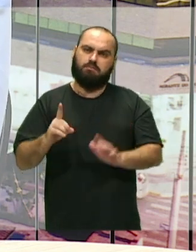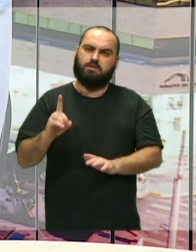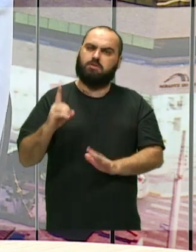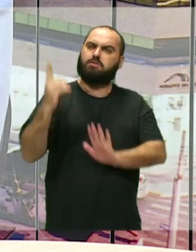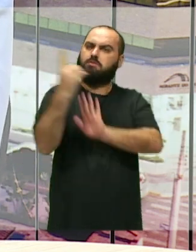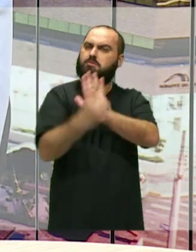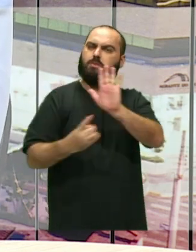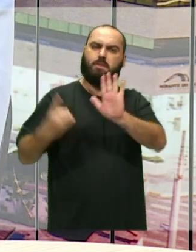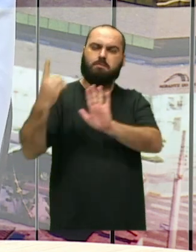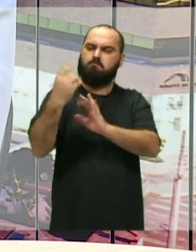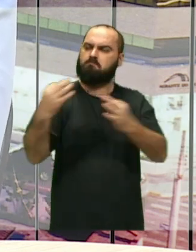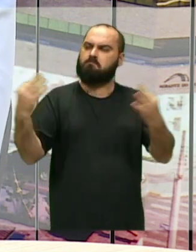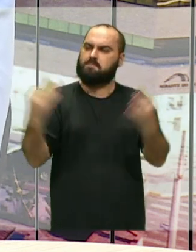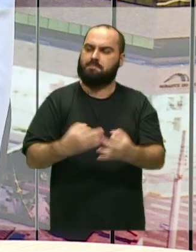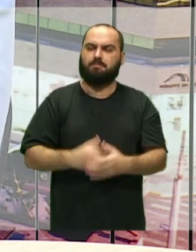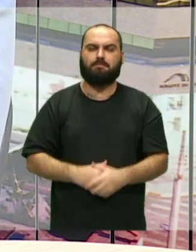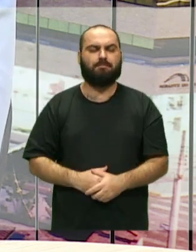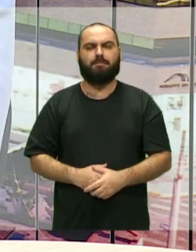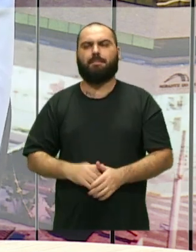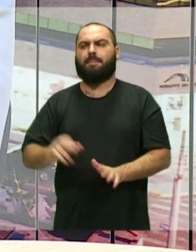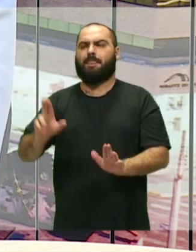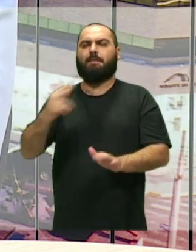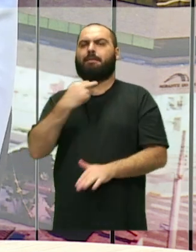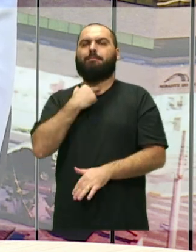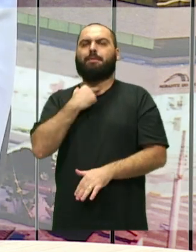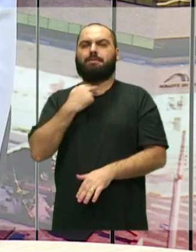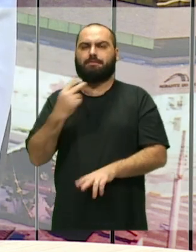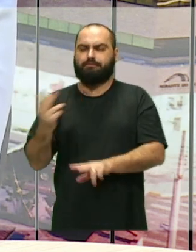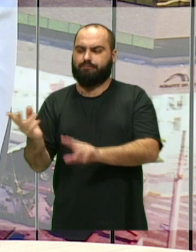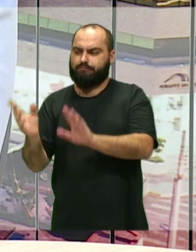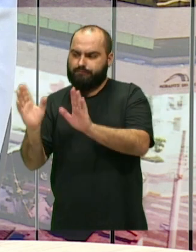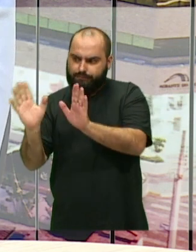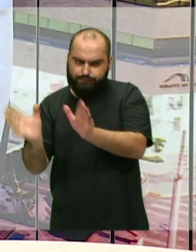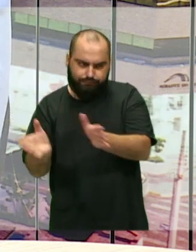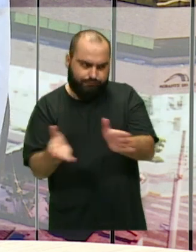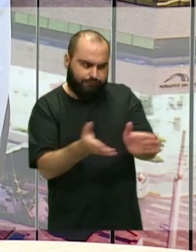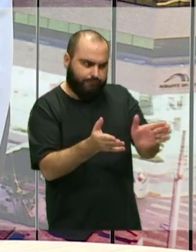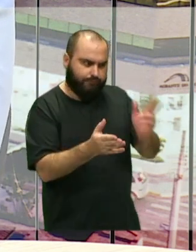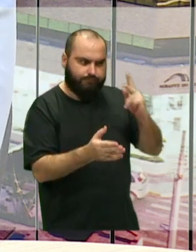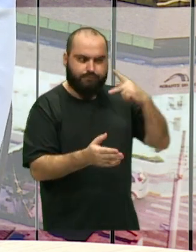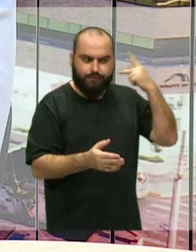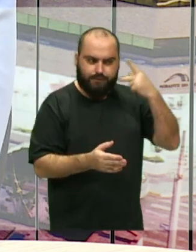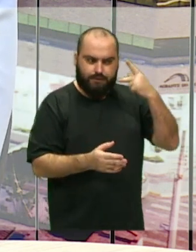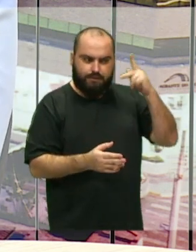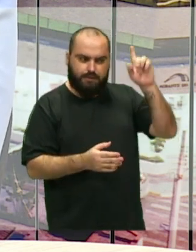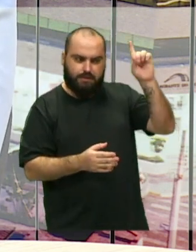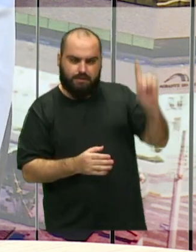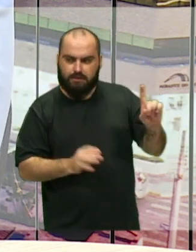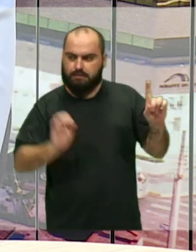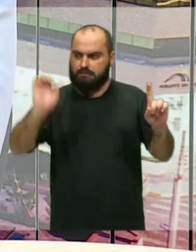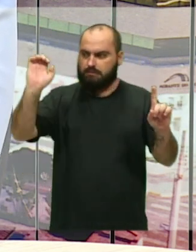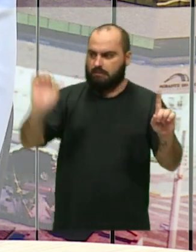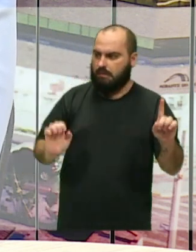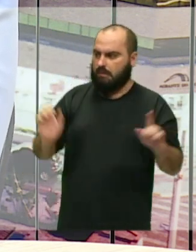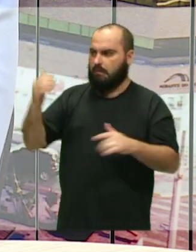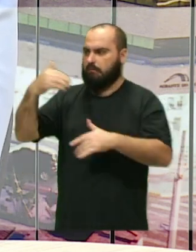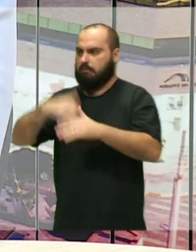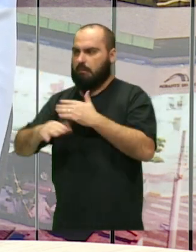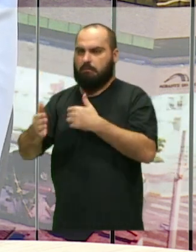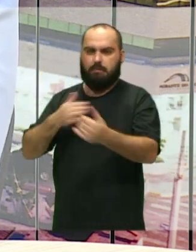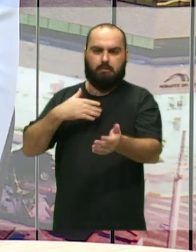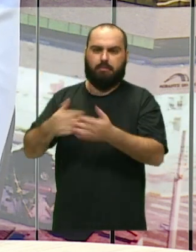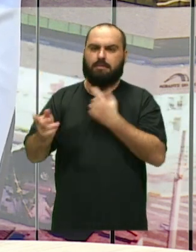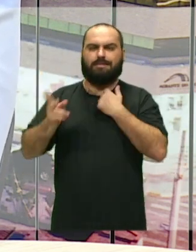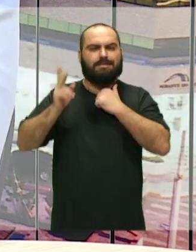é bem didática ela nunca deve entender para um espectro político seja ele direito esquerda Progressista conservador seja ele qual for